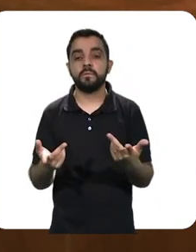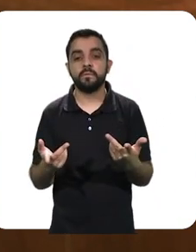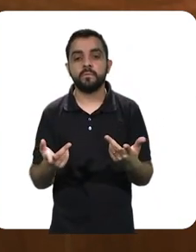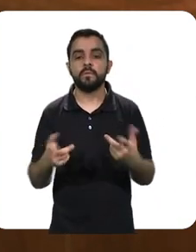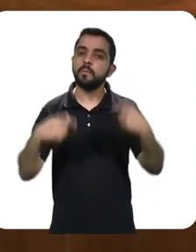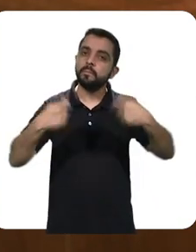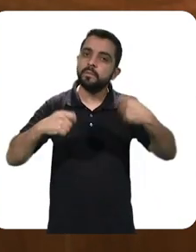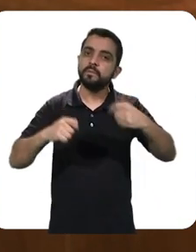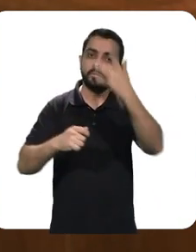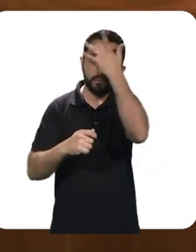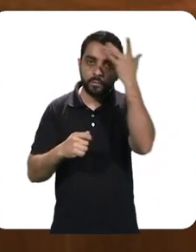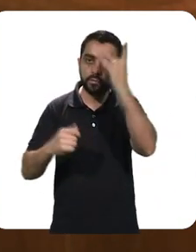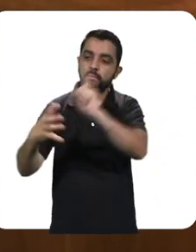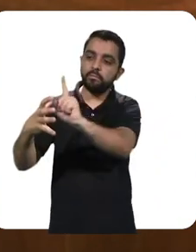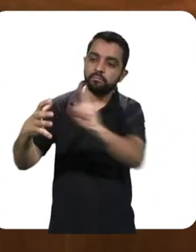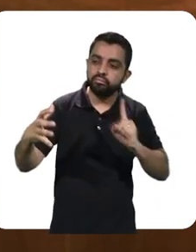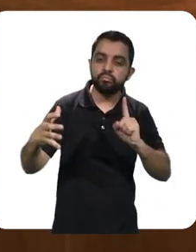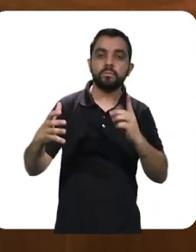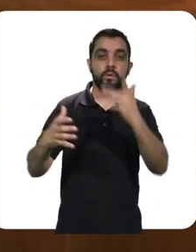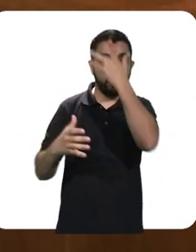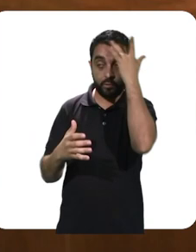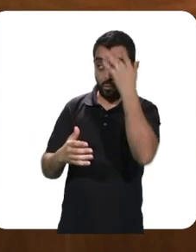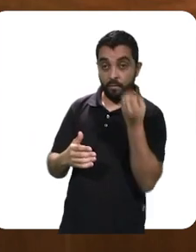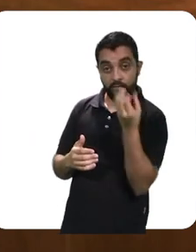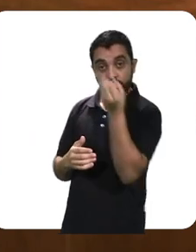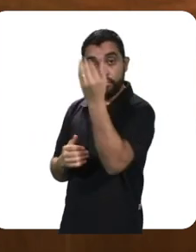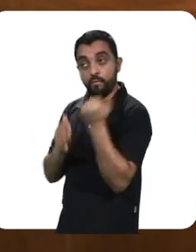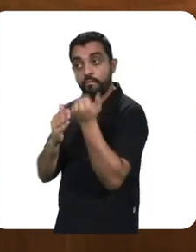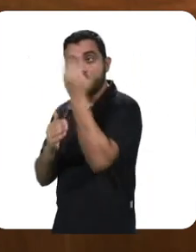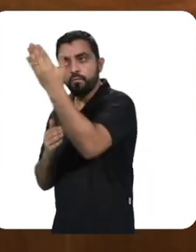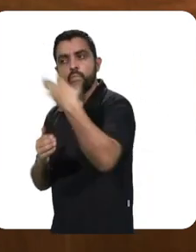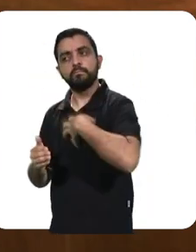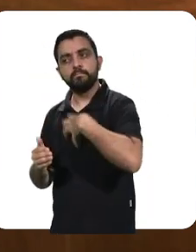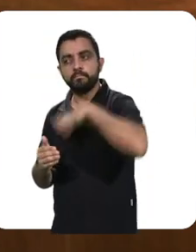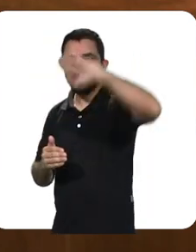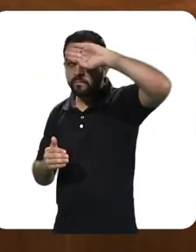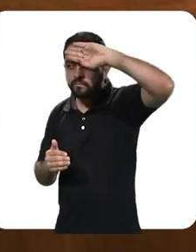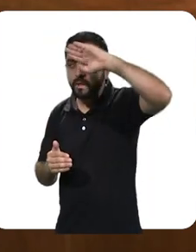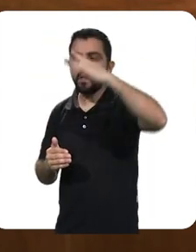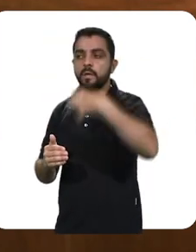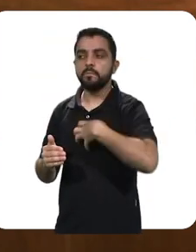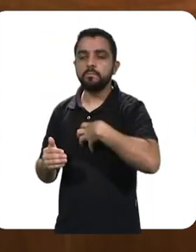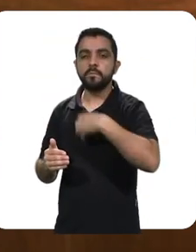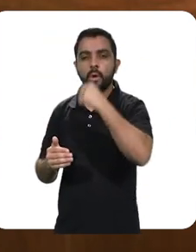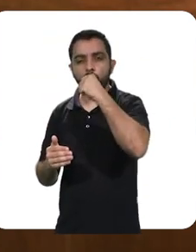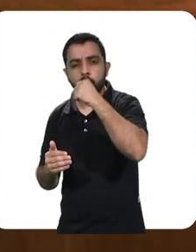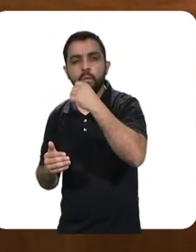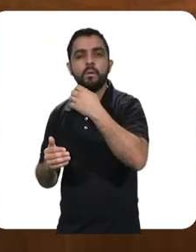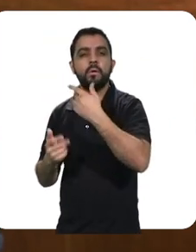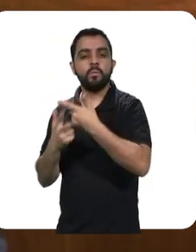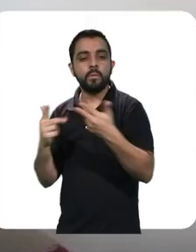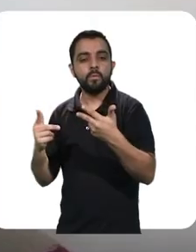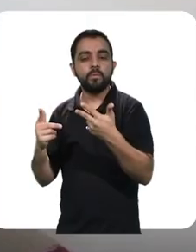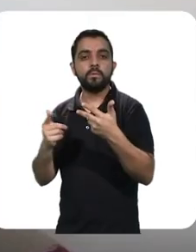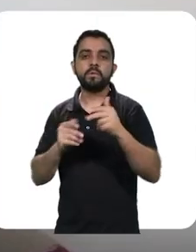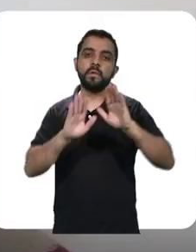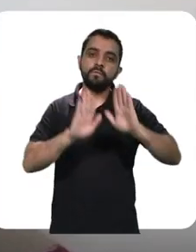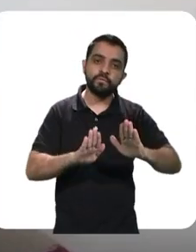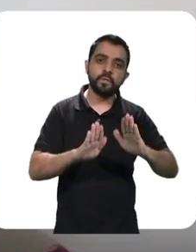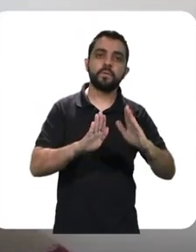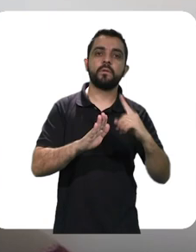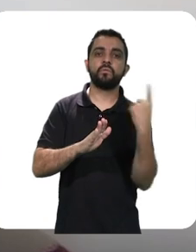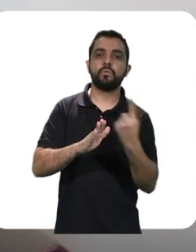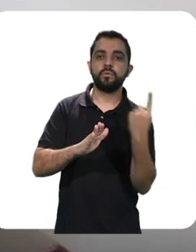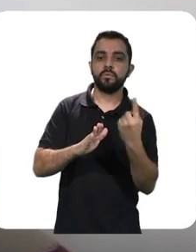ter colocado as pessoas em quarentena que chegassem do exterior com algum tipo de sintoma ou com febre? É como a